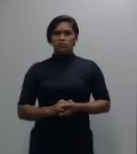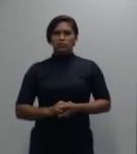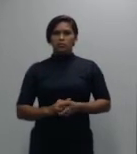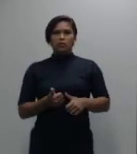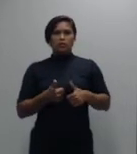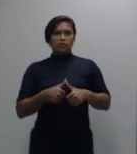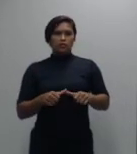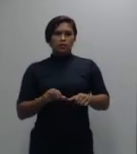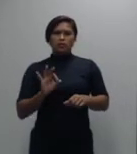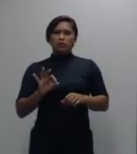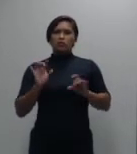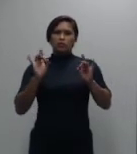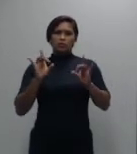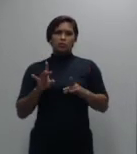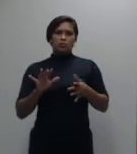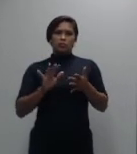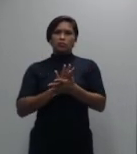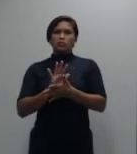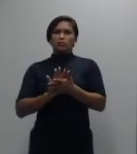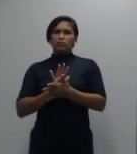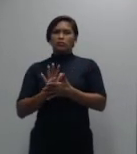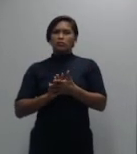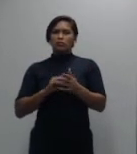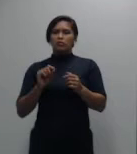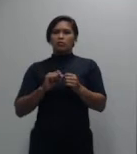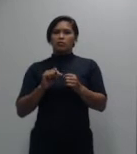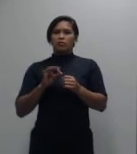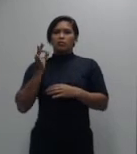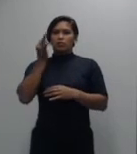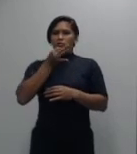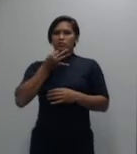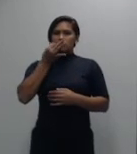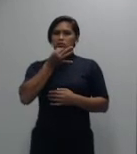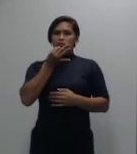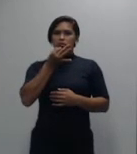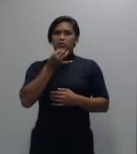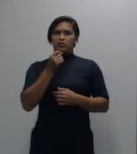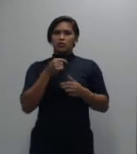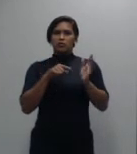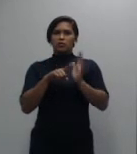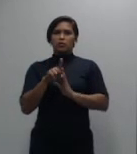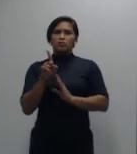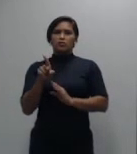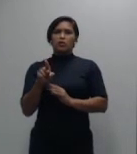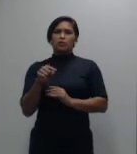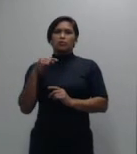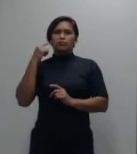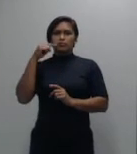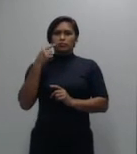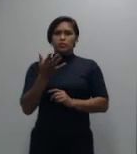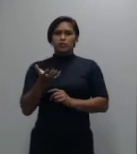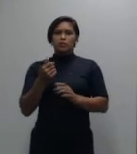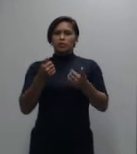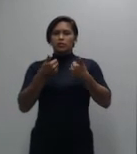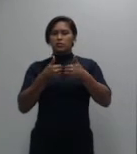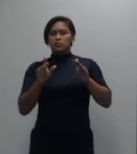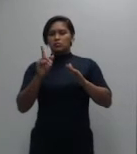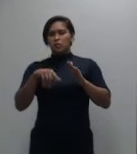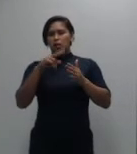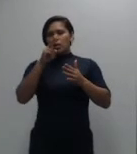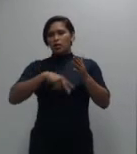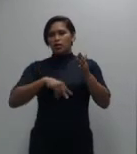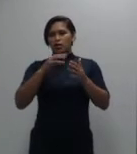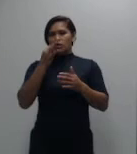como tem preferência não pretende fazer sustentação oral eu entrava de Sá Menezes advogados se dispensa a leitura do